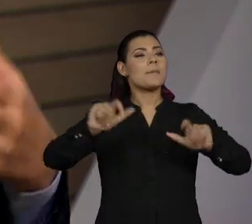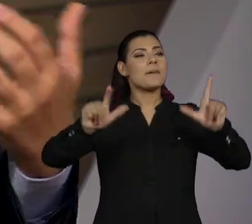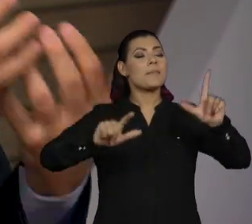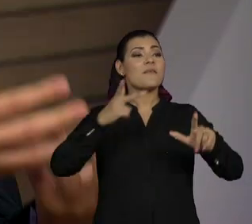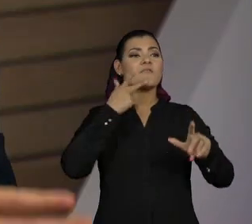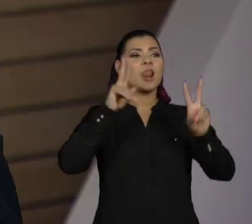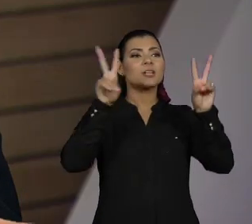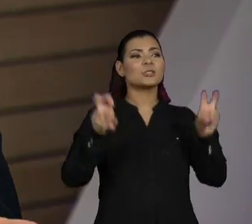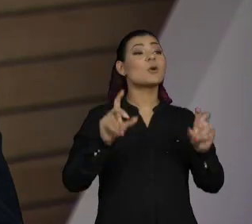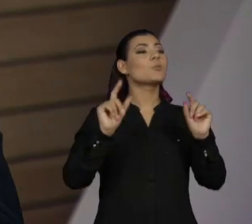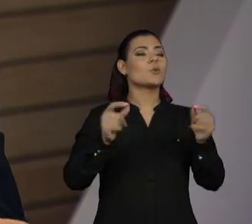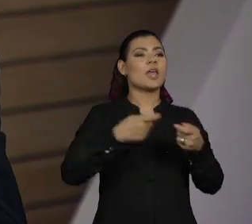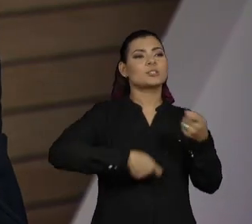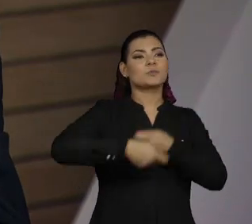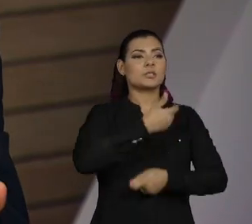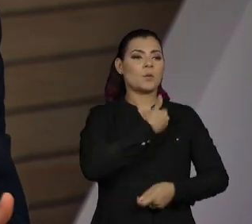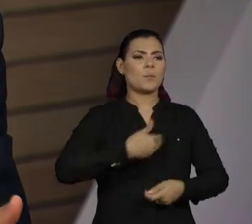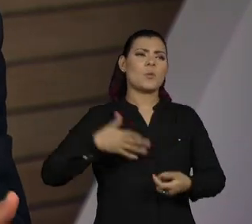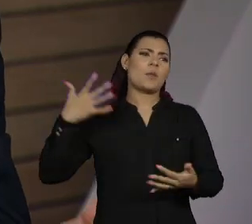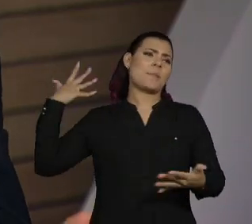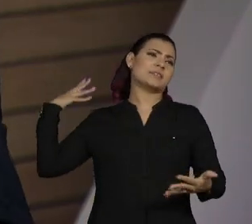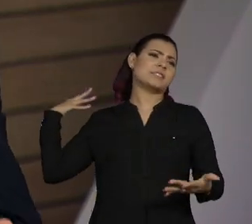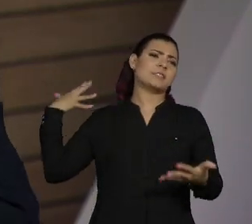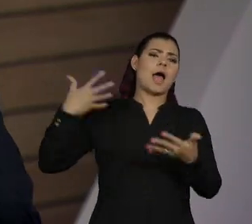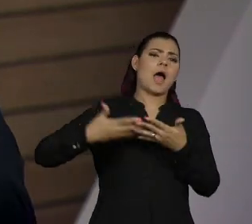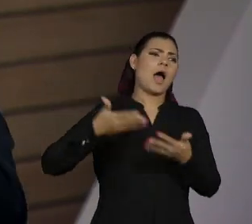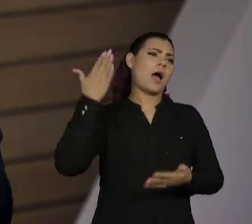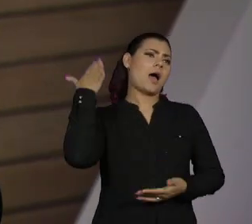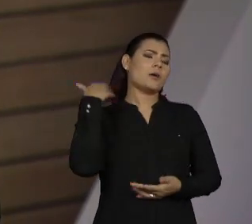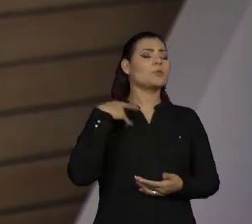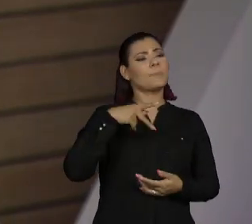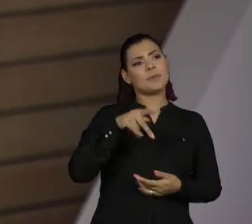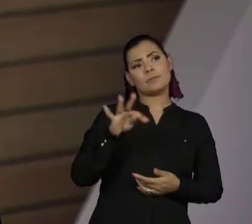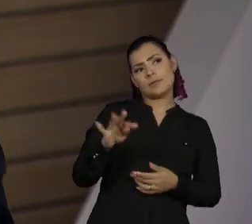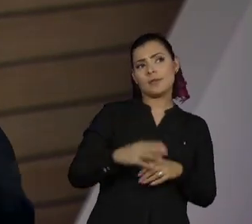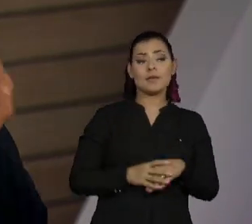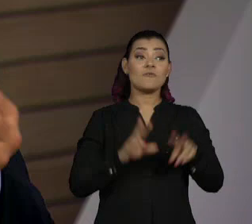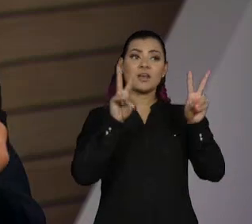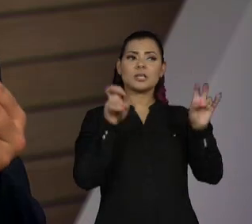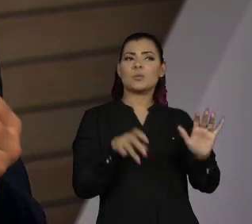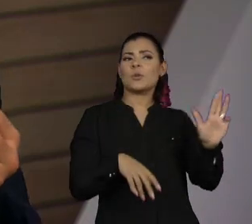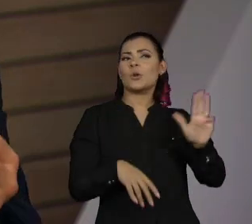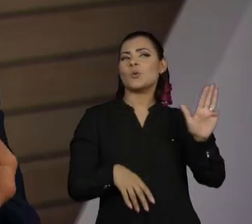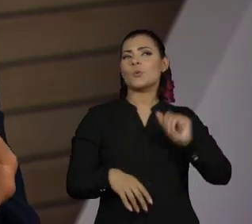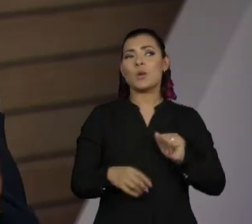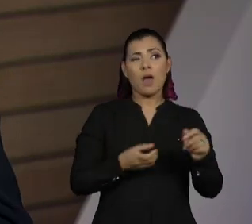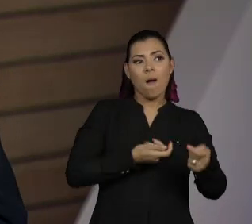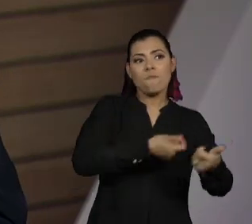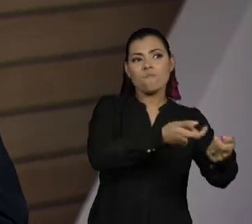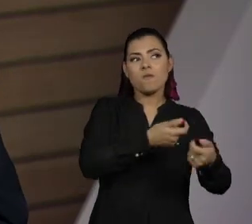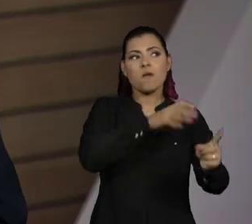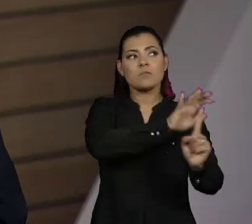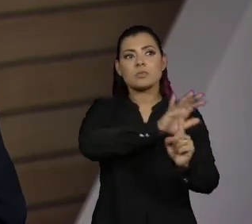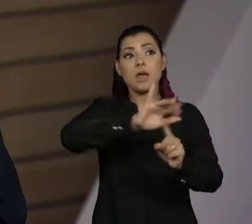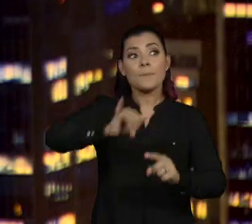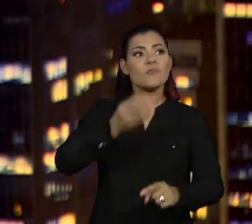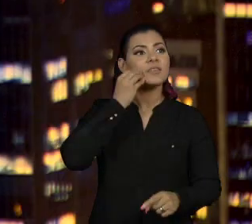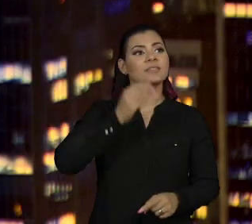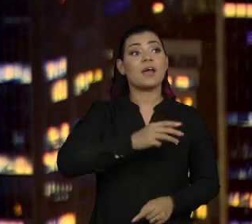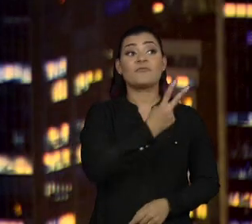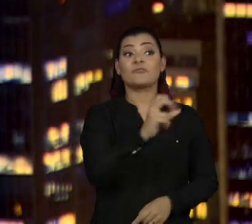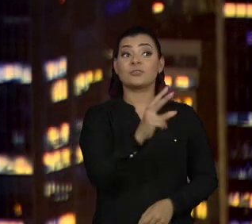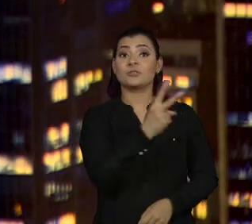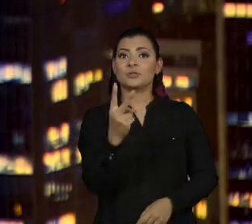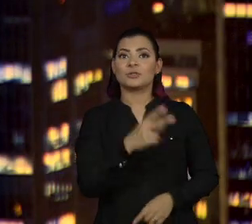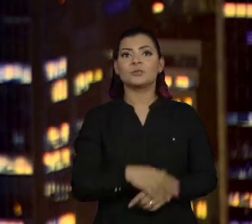do legado nas administrações públicas petistas nas cidades, para falar um pouco do presidente Lula, para tentar jogar isso para 2022 também. Mas a gente está